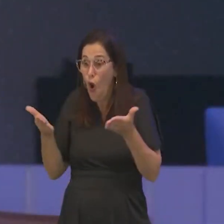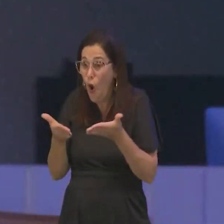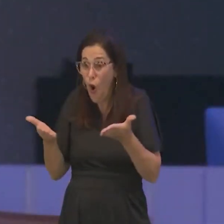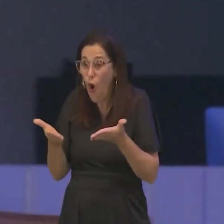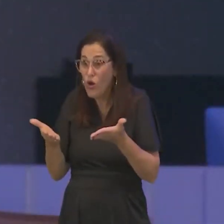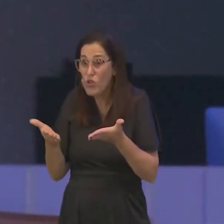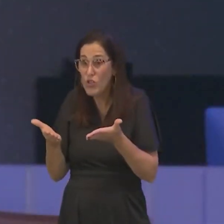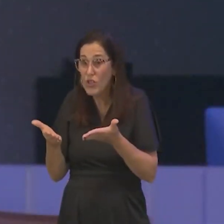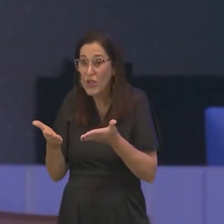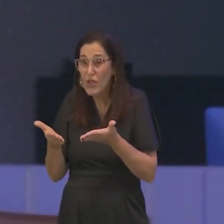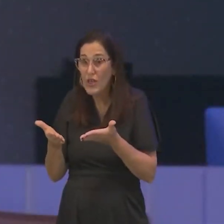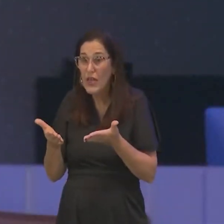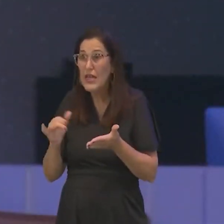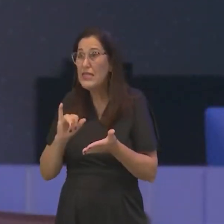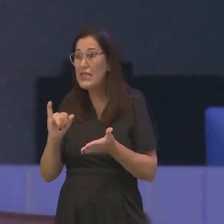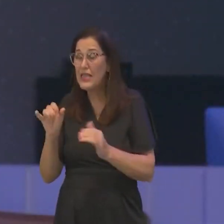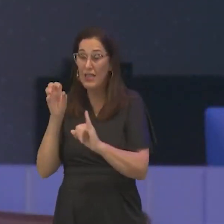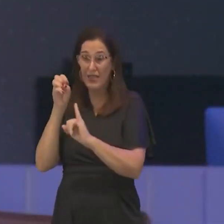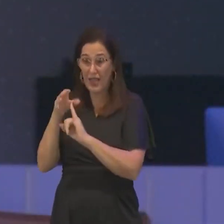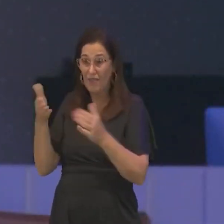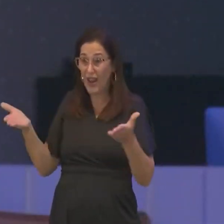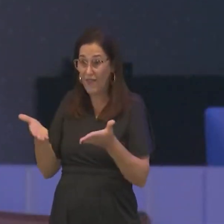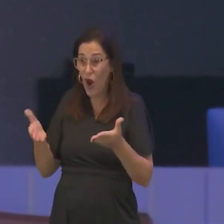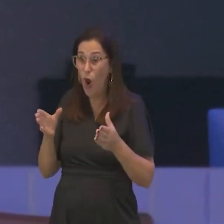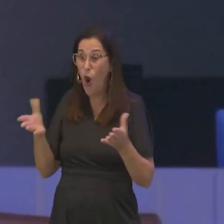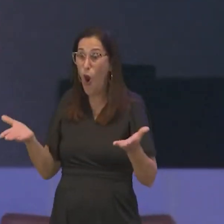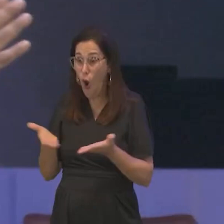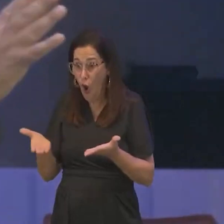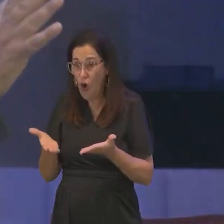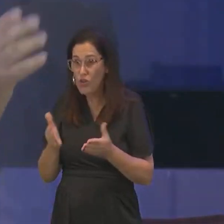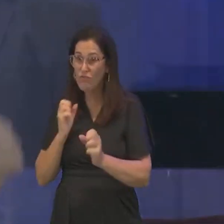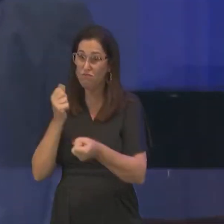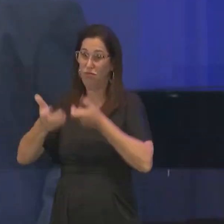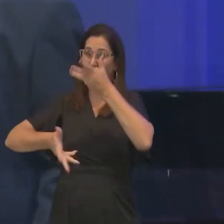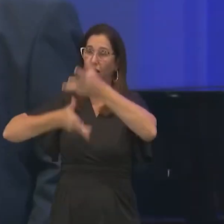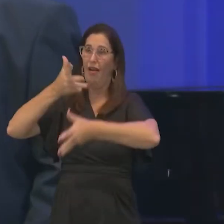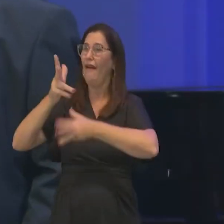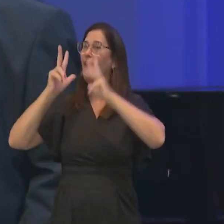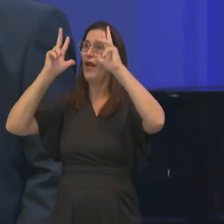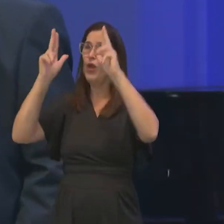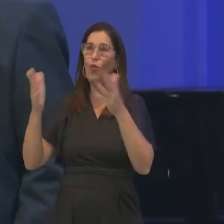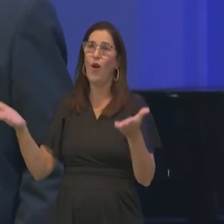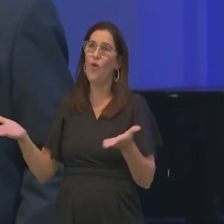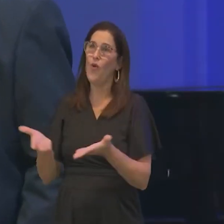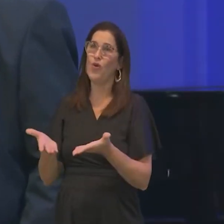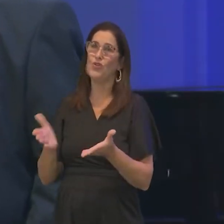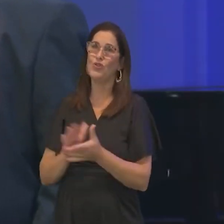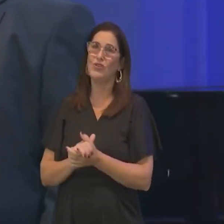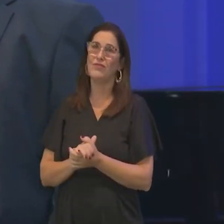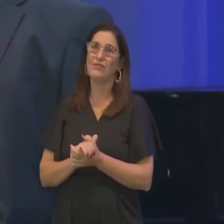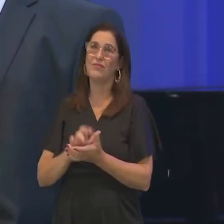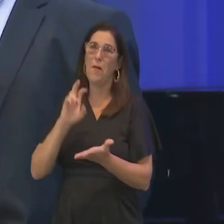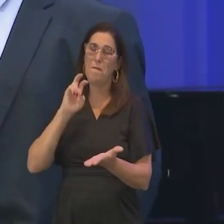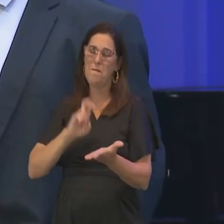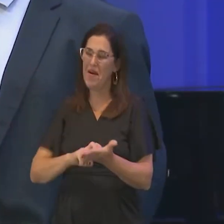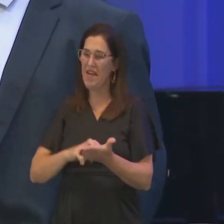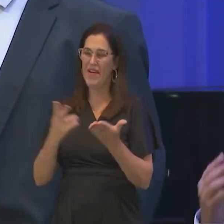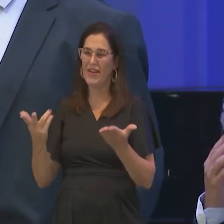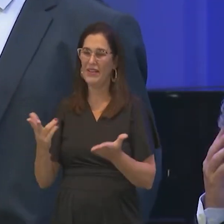Se Isaías falasse hoje, ele estaria mais do que atual para mim e para você aqui nesta manhã.